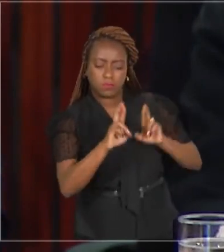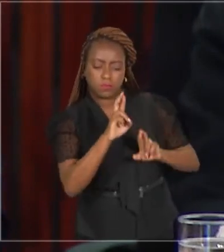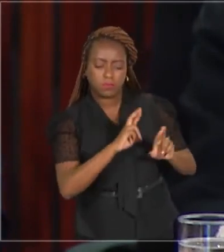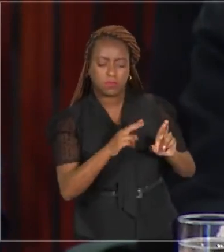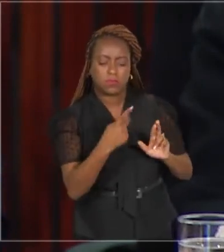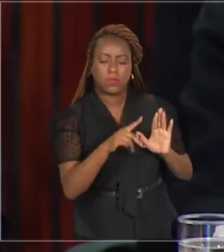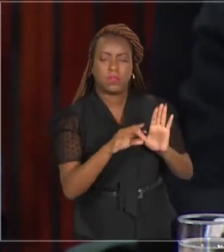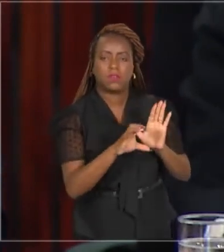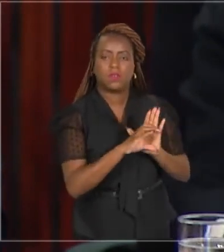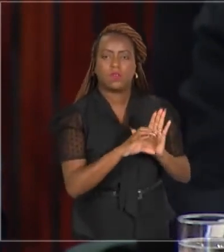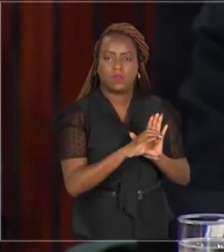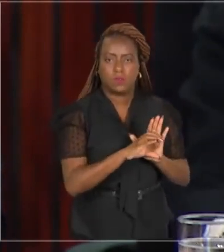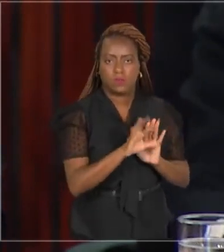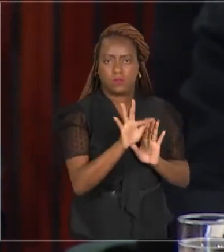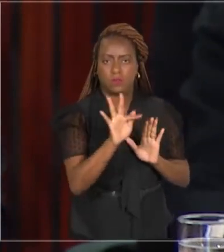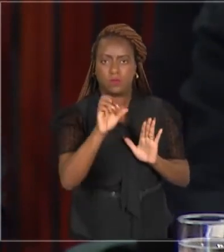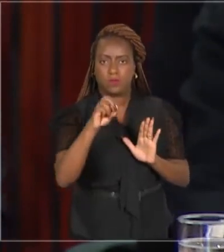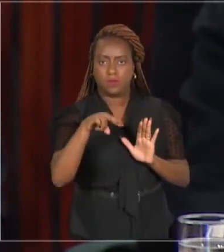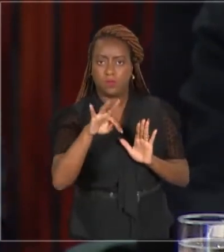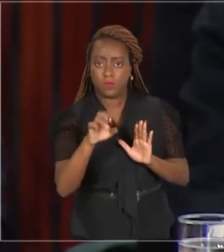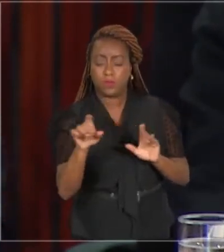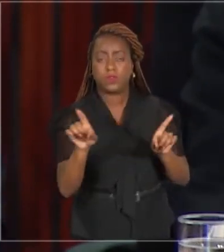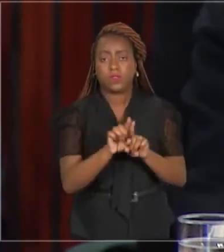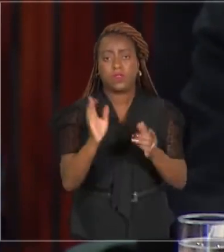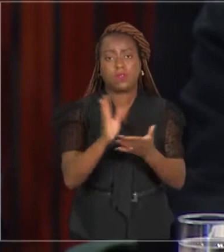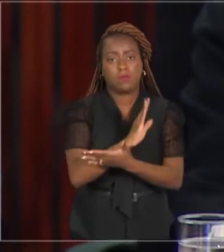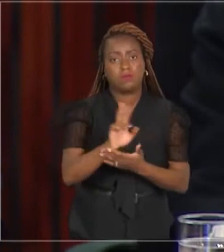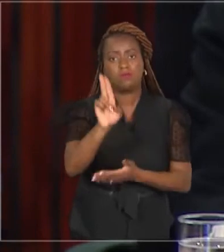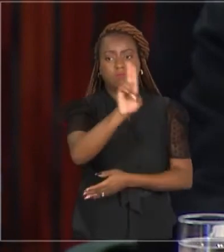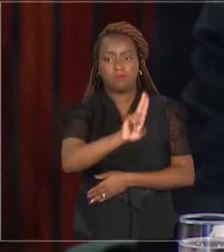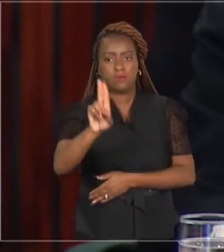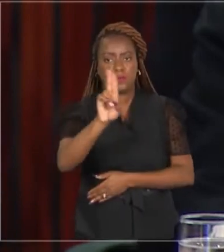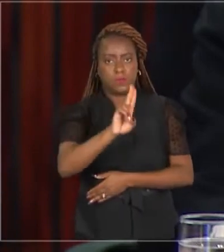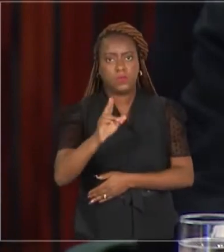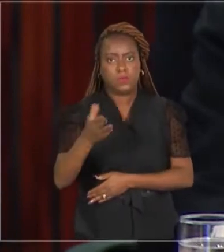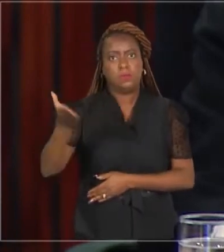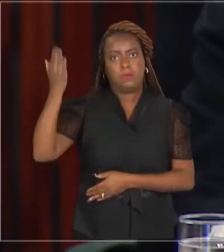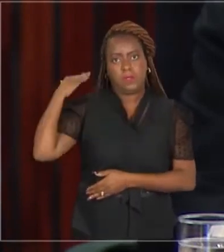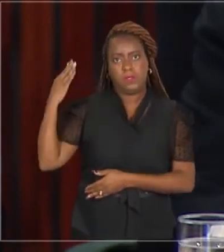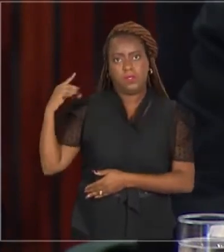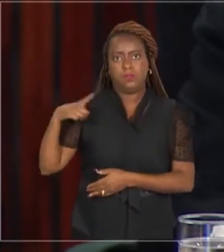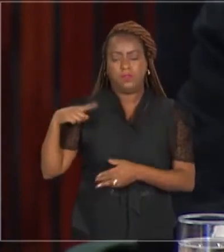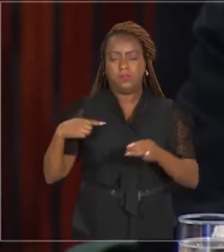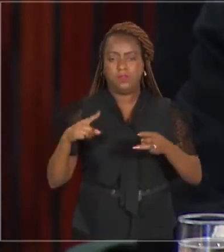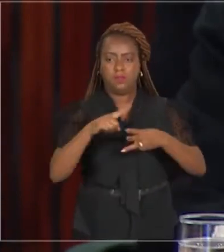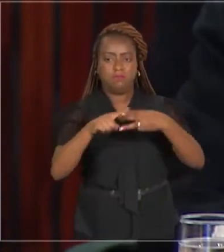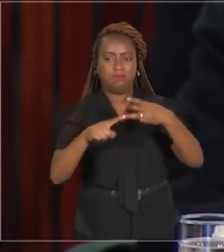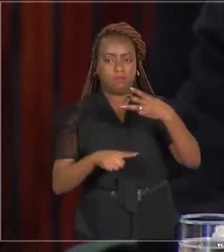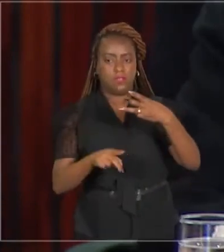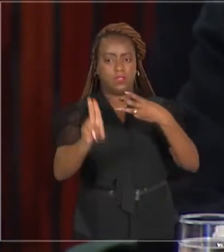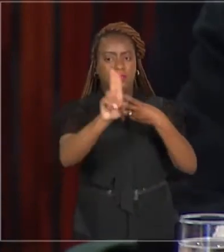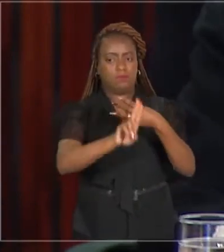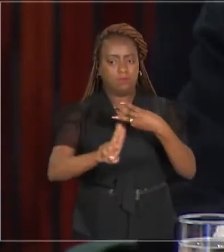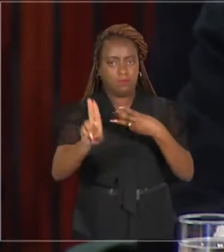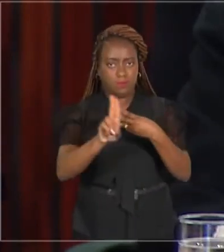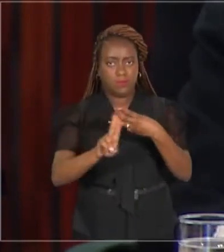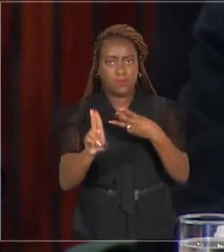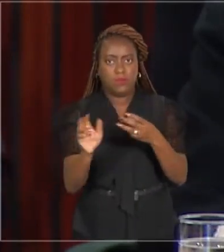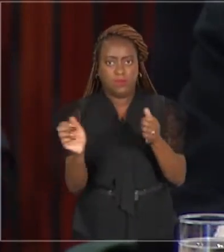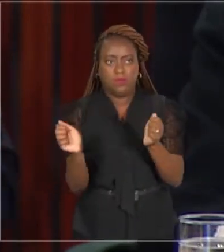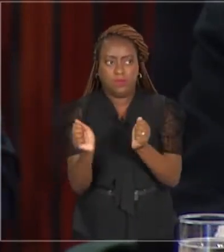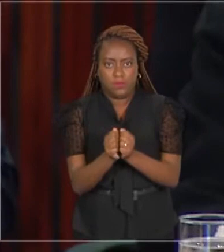é o código fonte é universidades atuando no passado nós tivemos três é grandes universidades